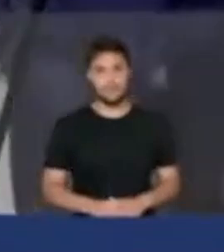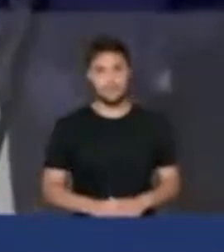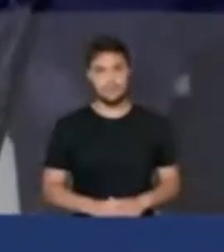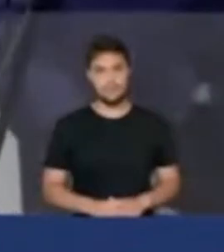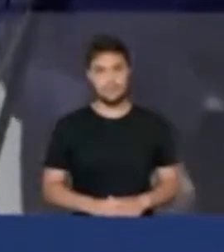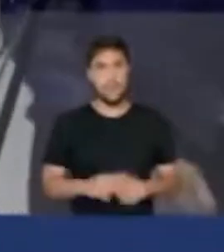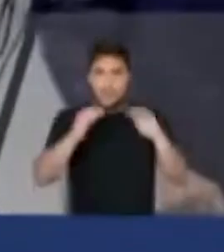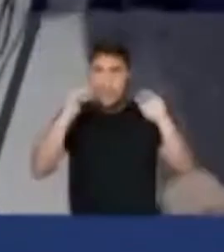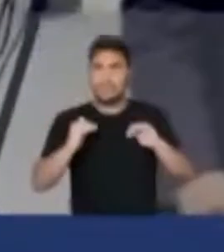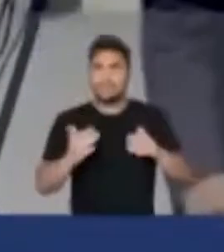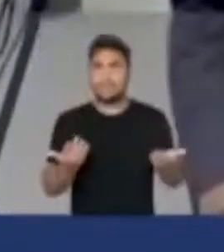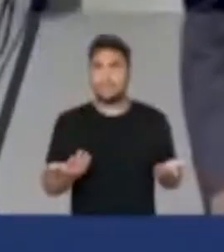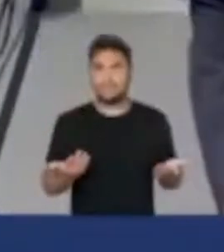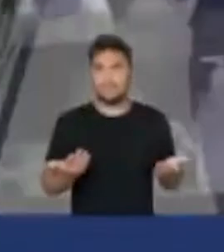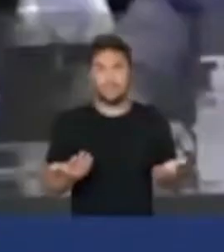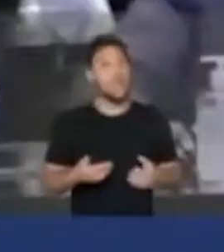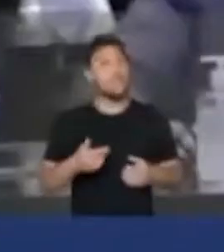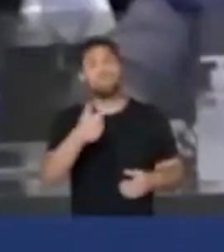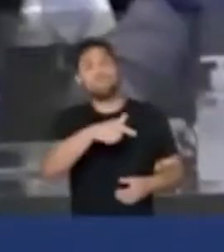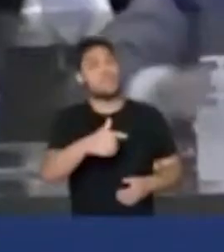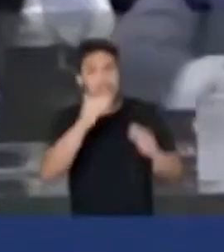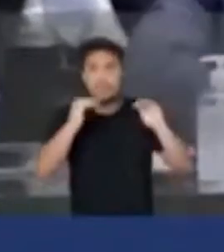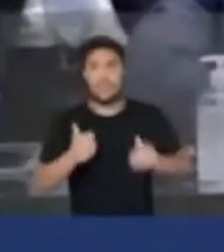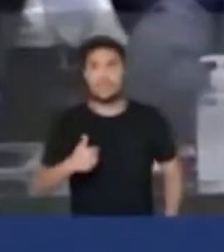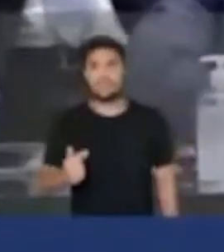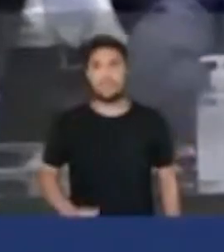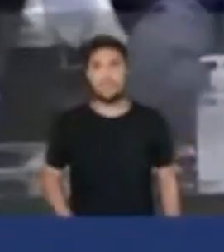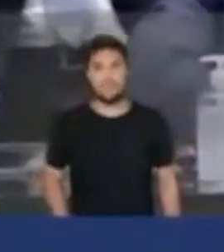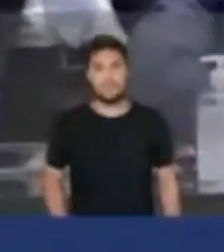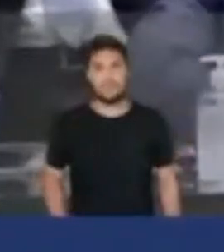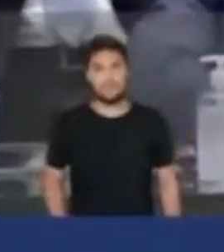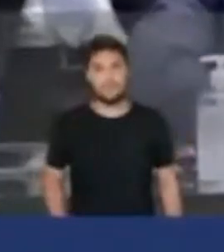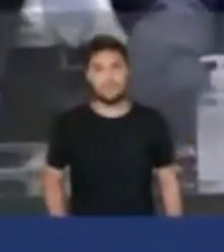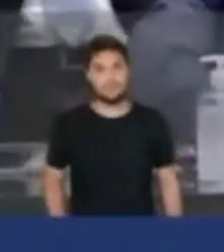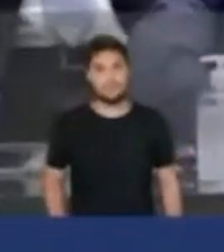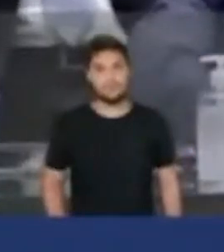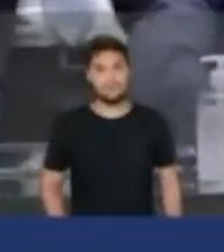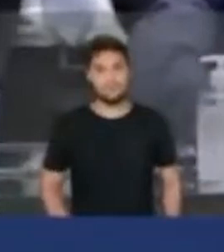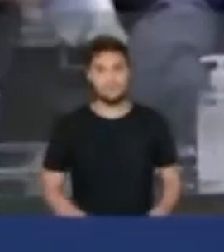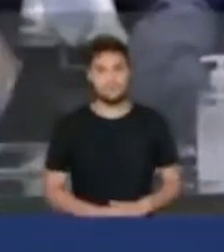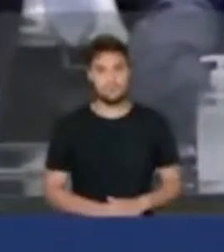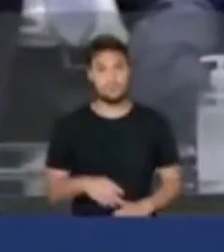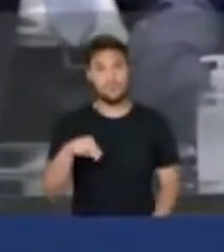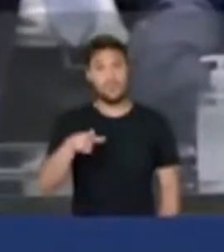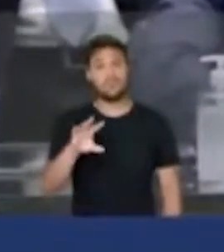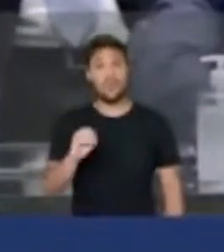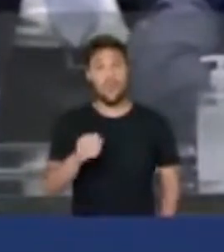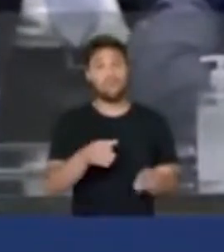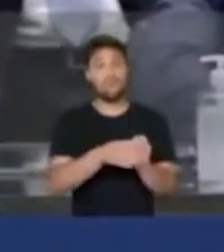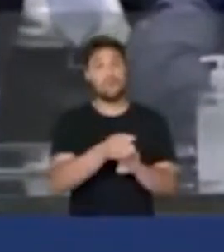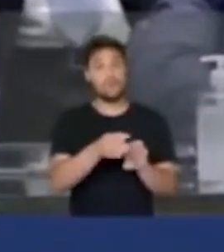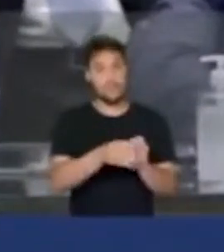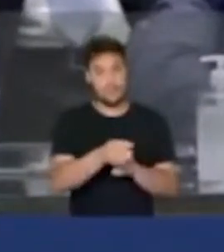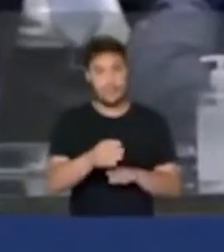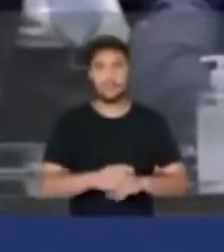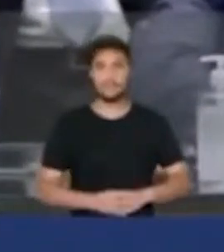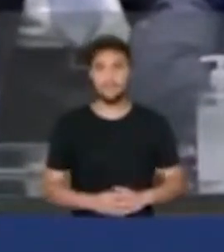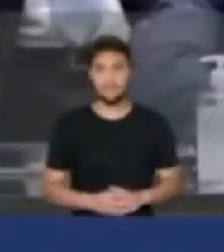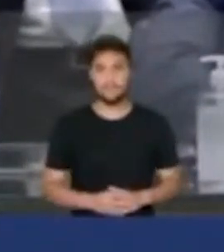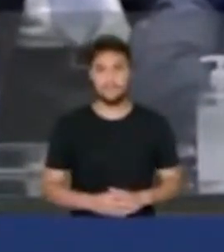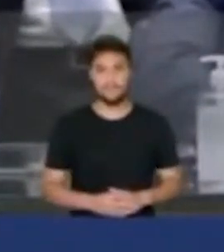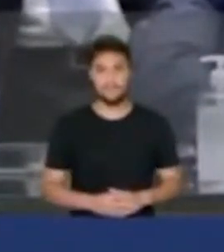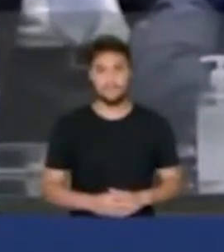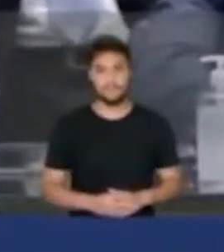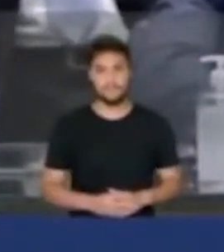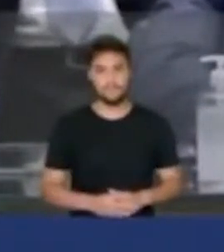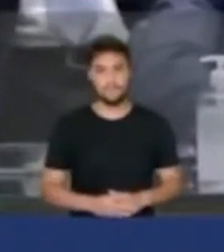ninguém aqui. Não tem respeito, senhor, a ninguém. Quem manda é o presidente. Novo orienta. O novo orienta, não. Sempre tem